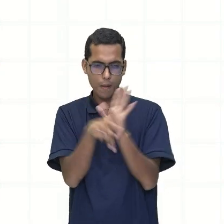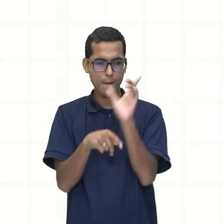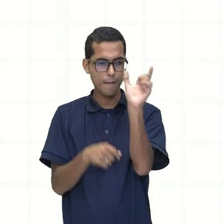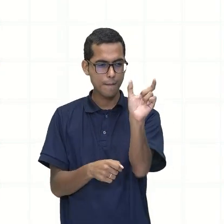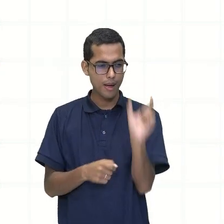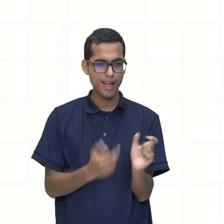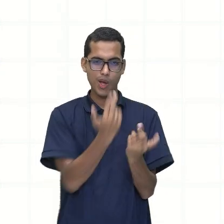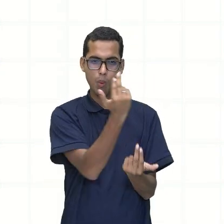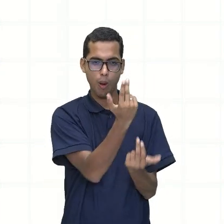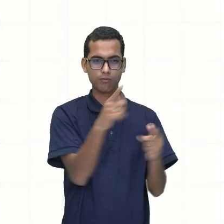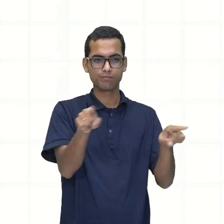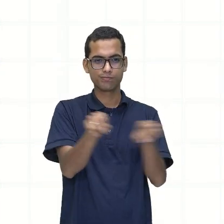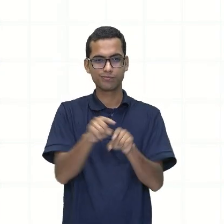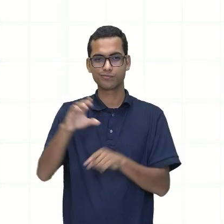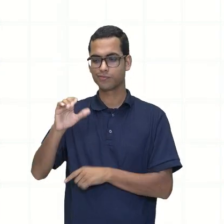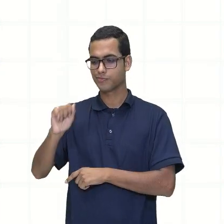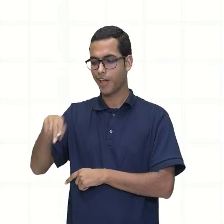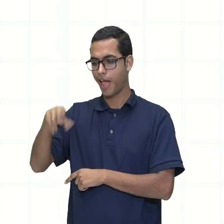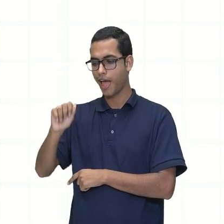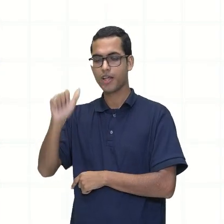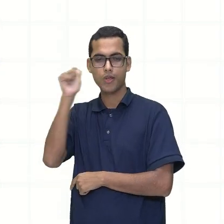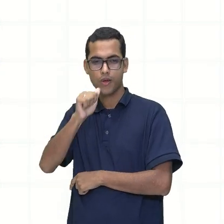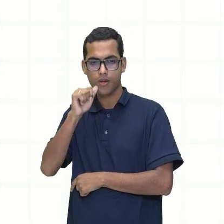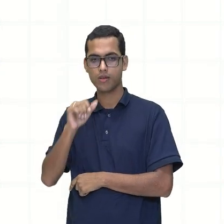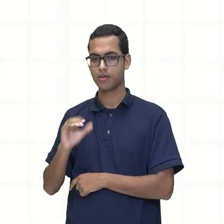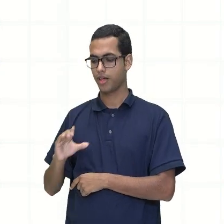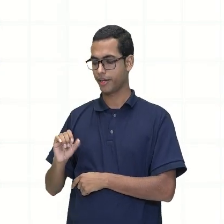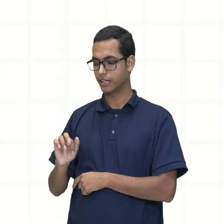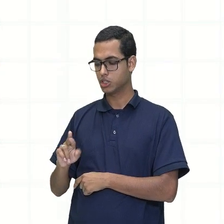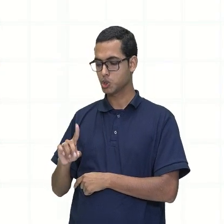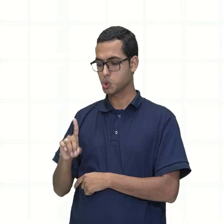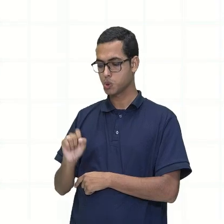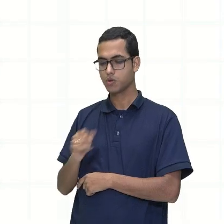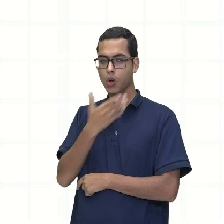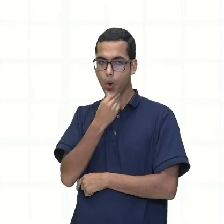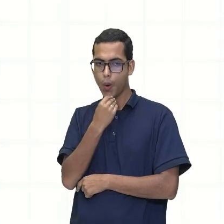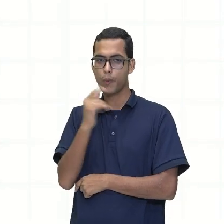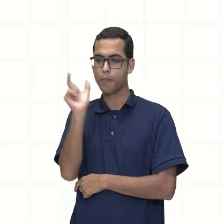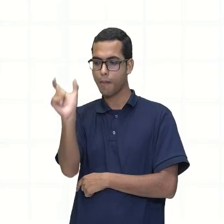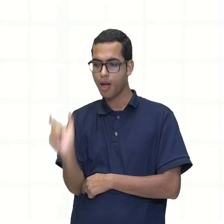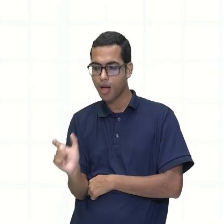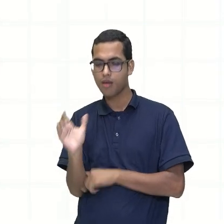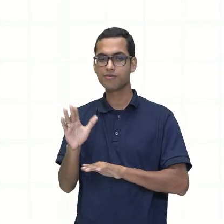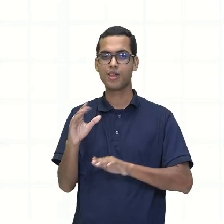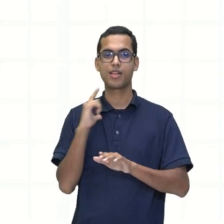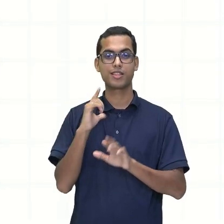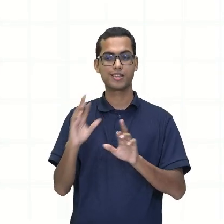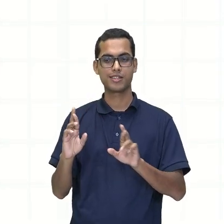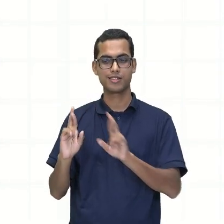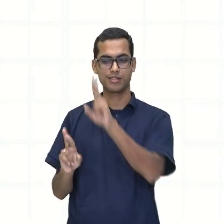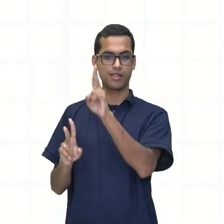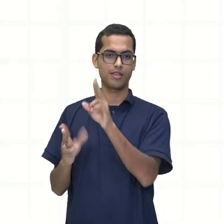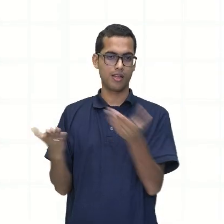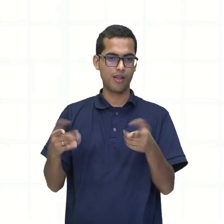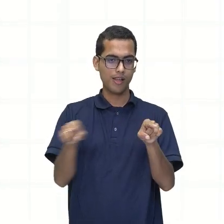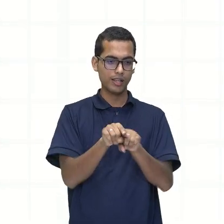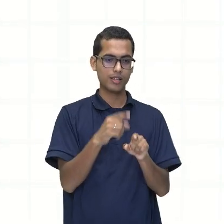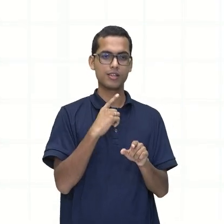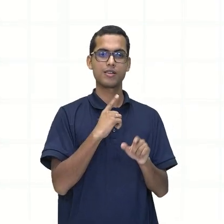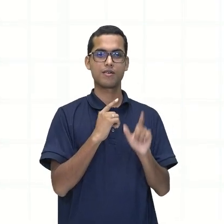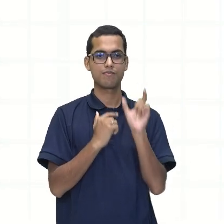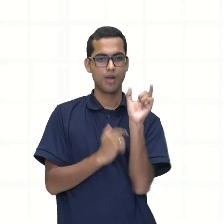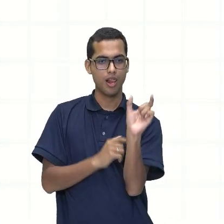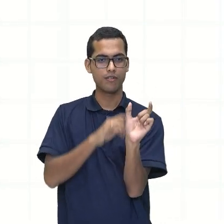certo? Carlos, um substantivo masculino, ok? E aqui, importante, que é o